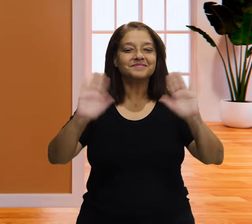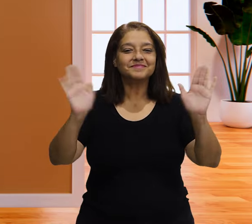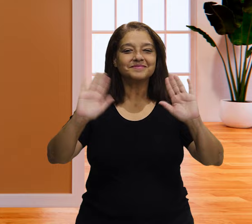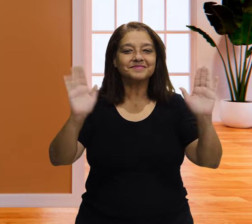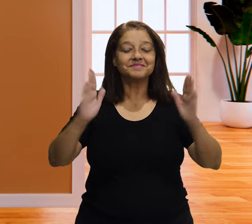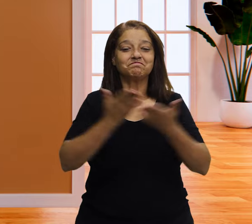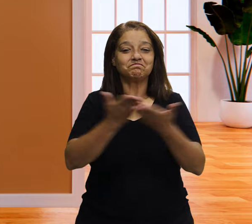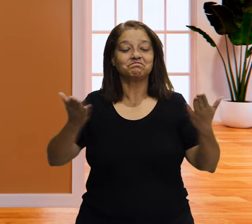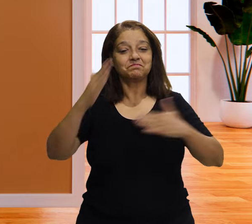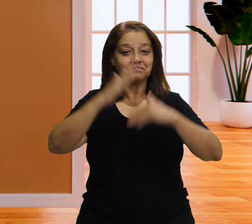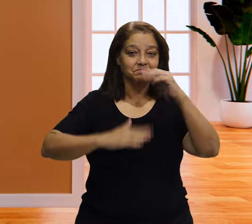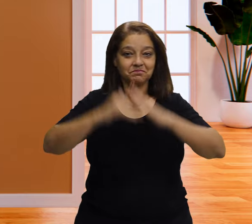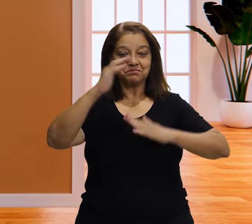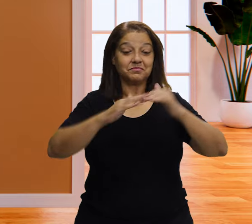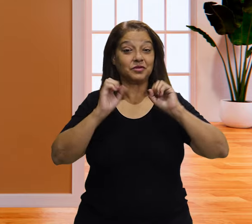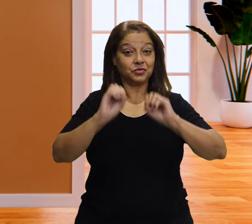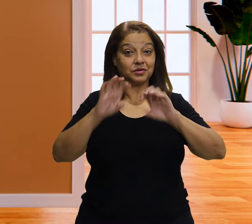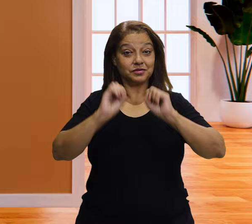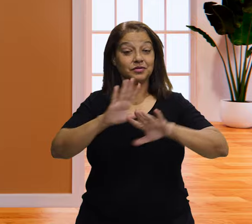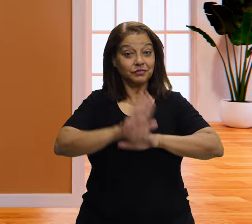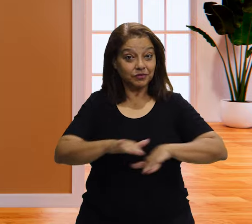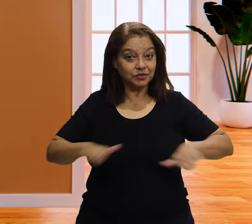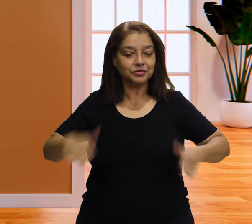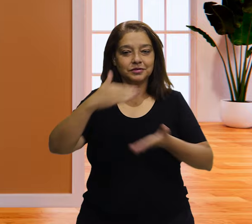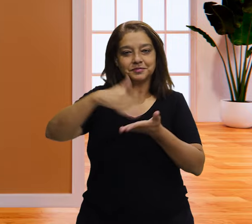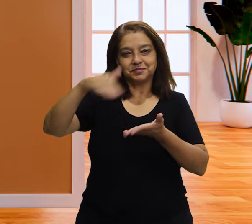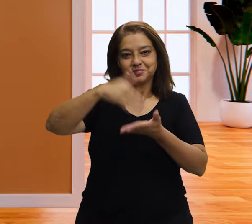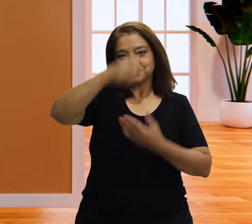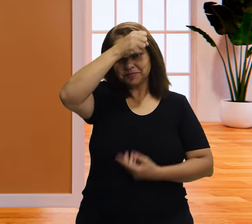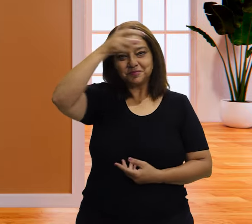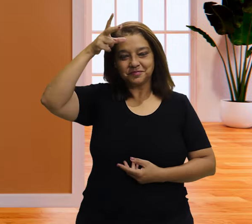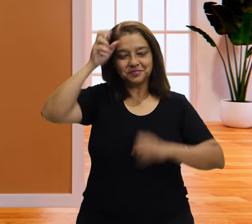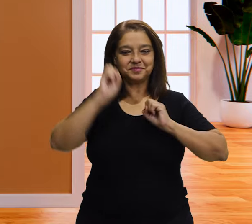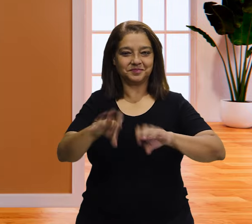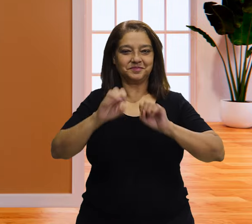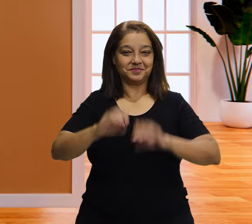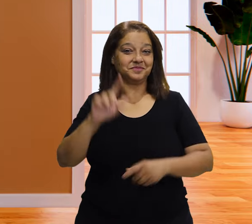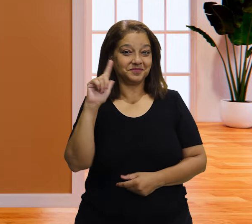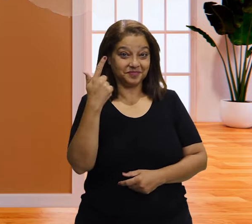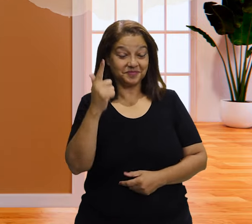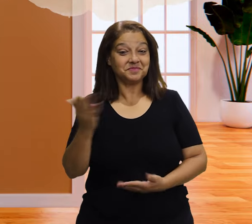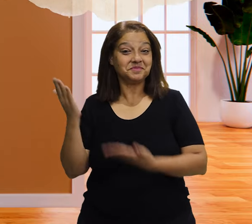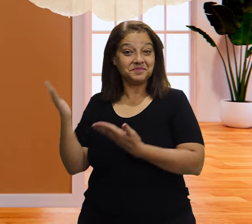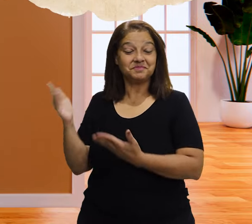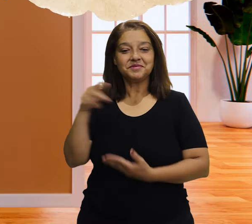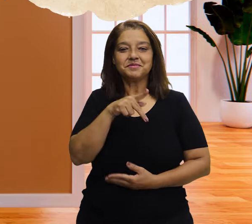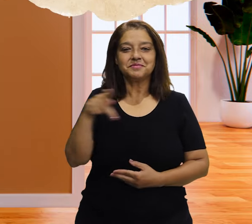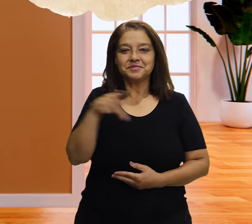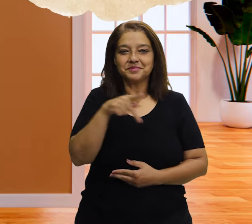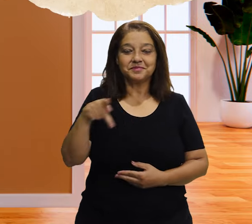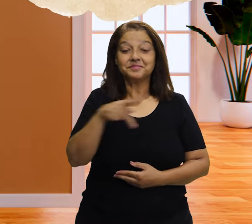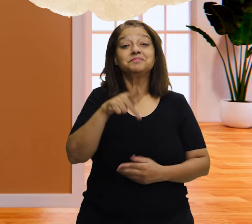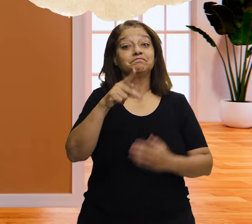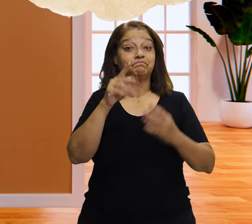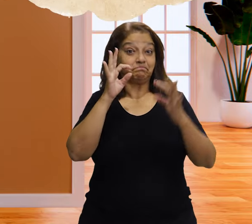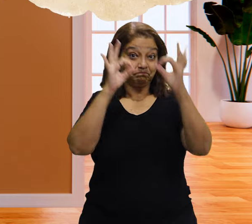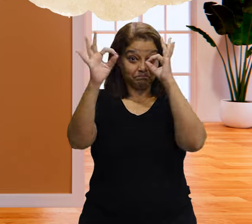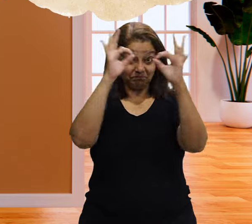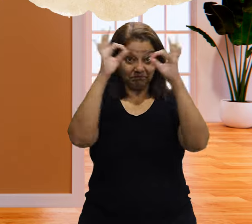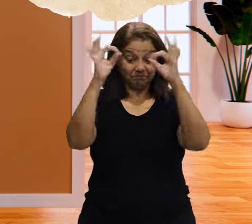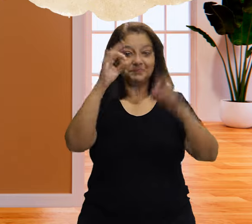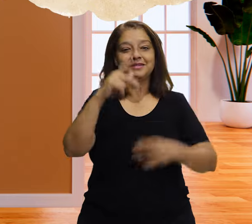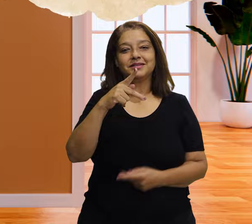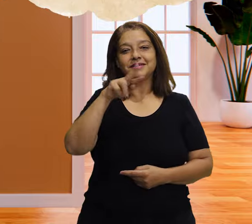Olá, profissionais da educação infantil da Secretaria Municipal de Educação de Goiânia. Eu sou a professora e psicanalista